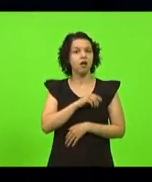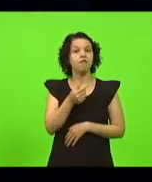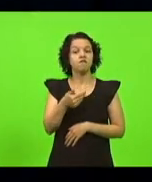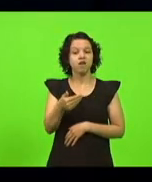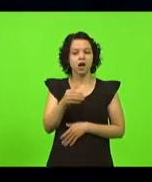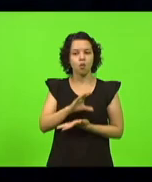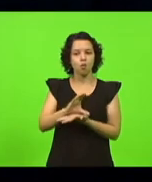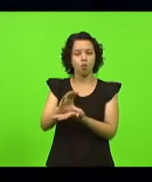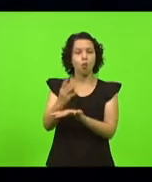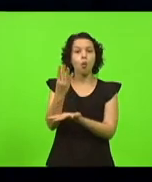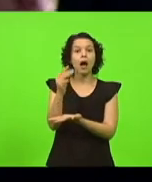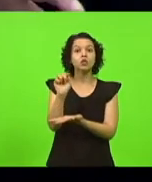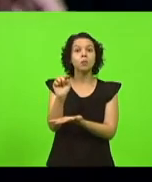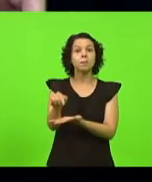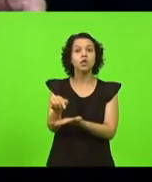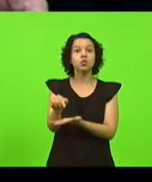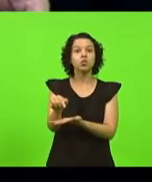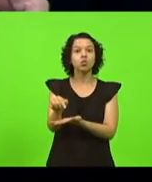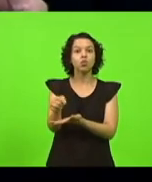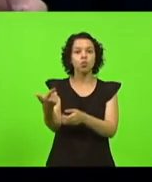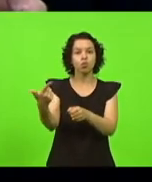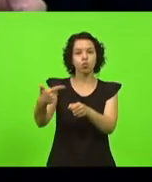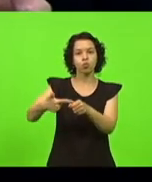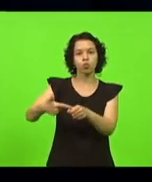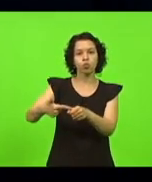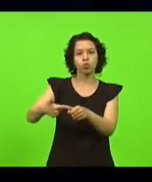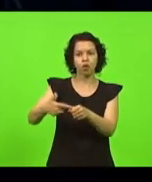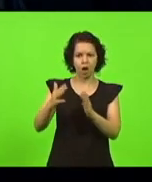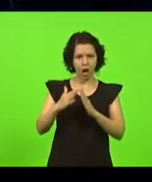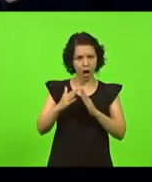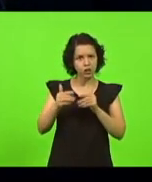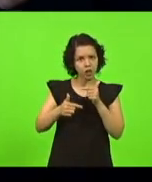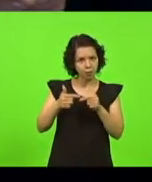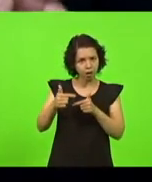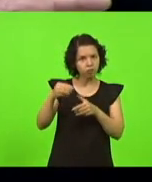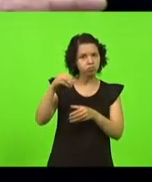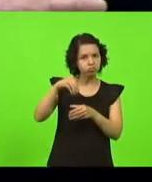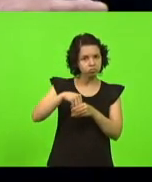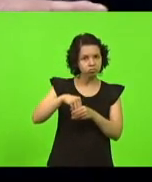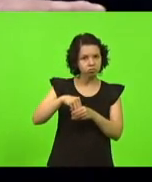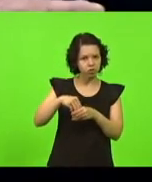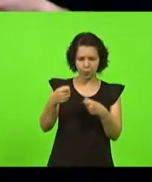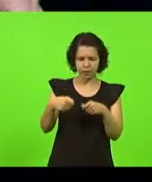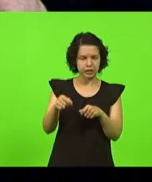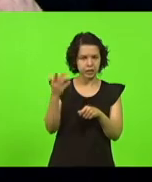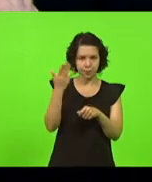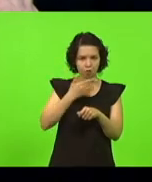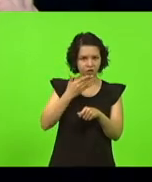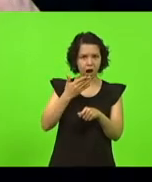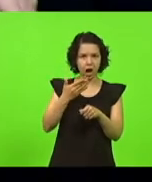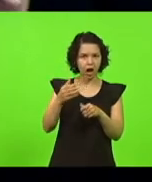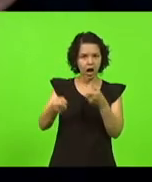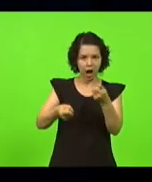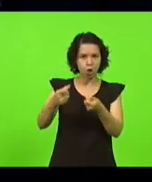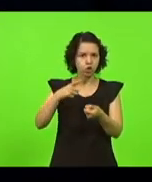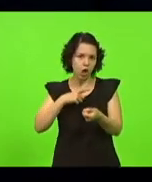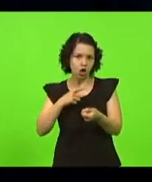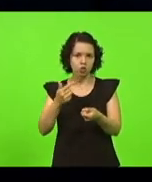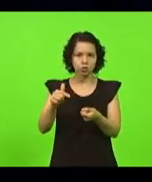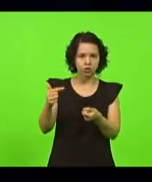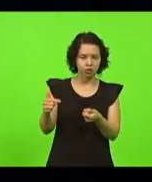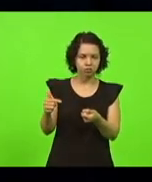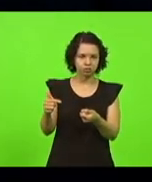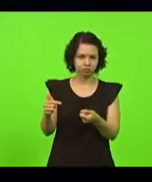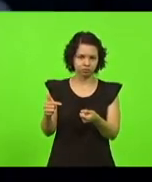Trabalhando em home office. Trabalhando em casa. Não precisa nem provar que tem carro. Aí o professor tem que sair da sua